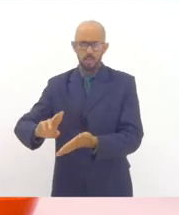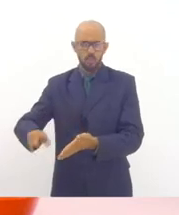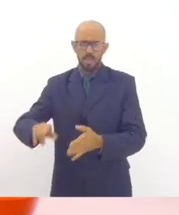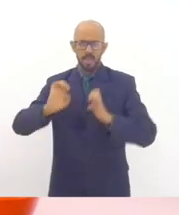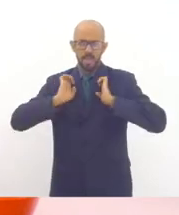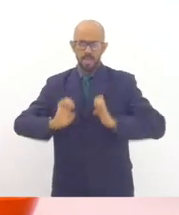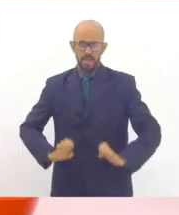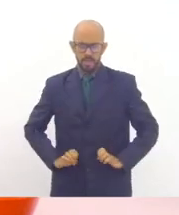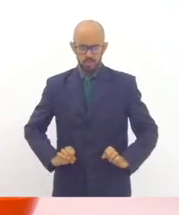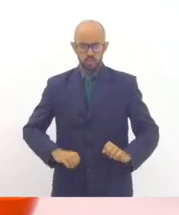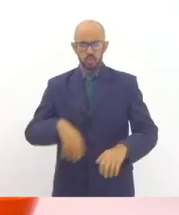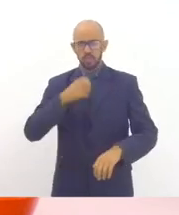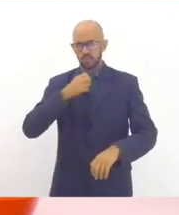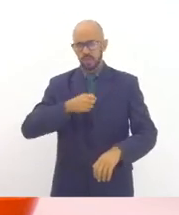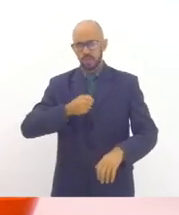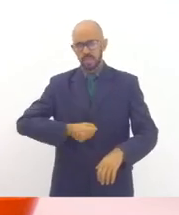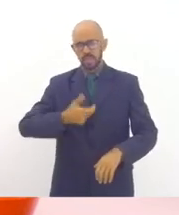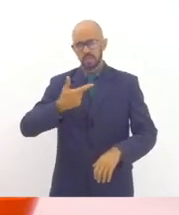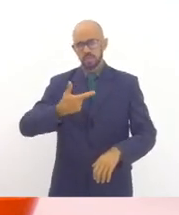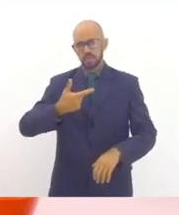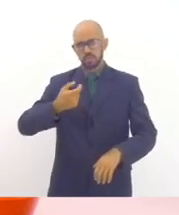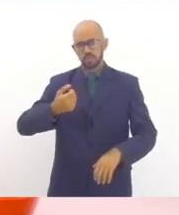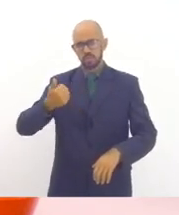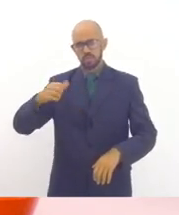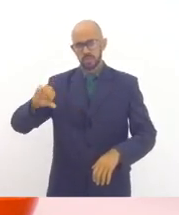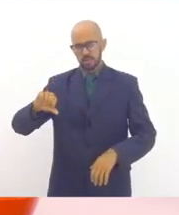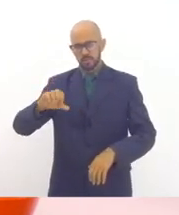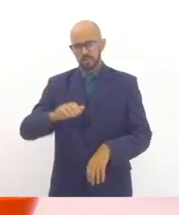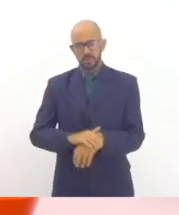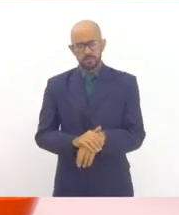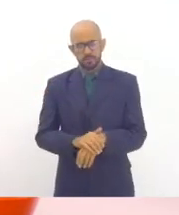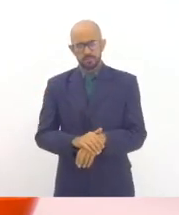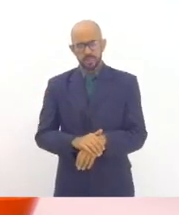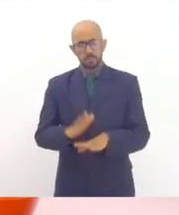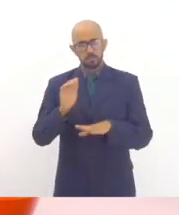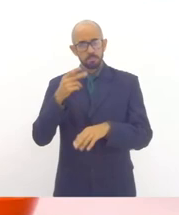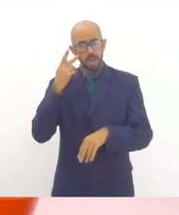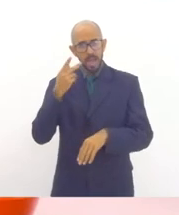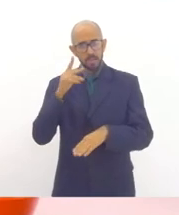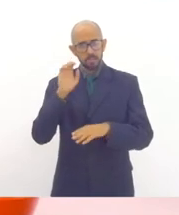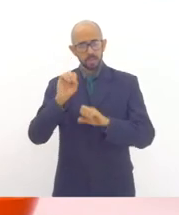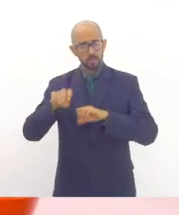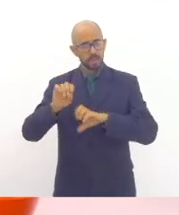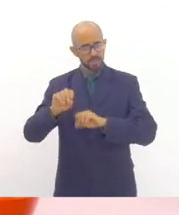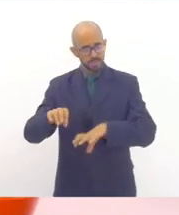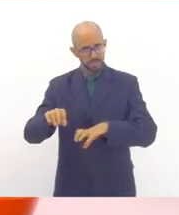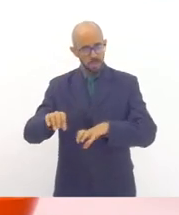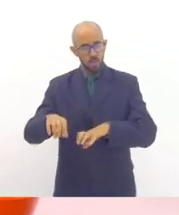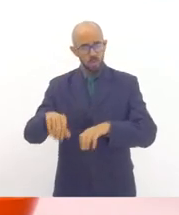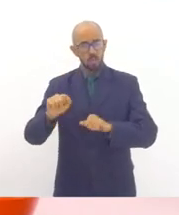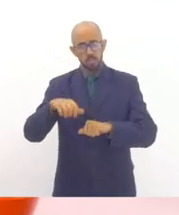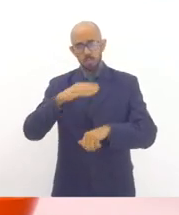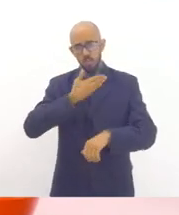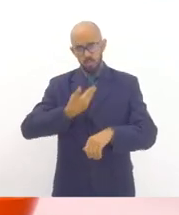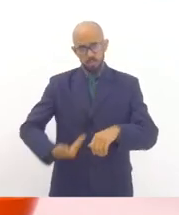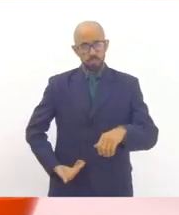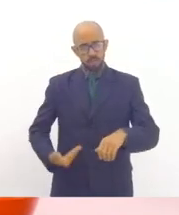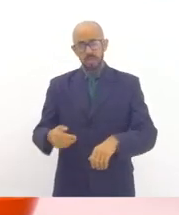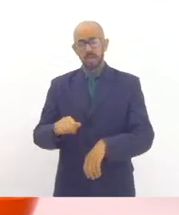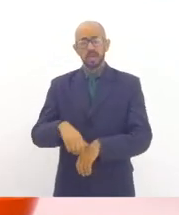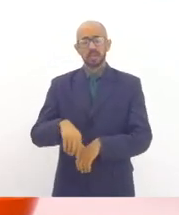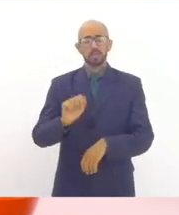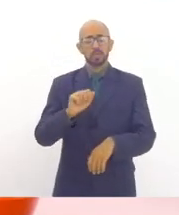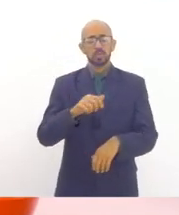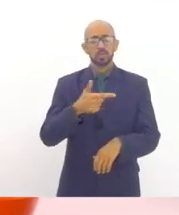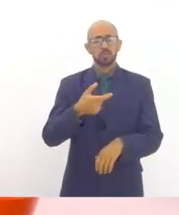dever. Freire, 2019. Em prol de uma educação pública de qualidade, em respeito à diversidade